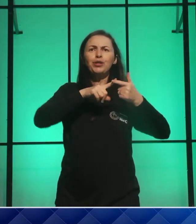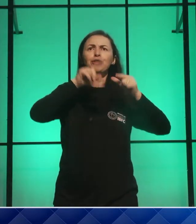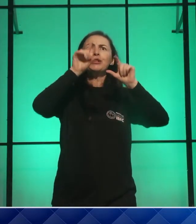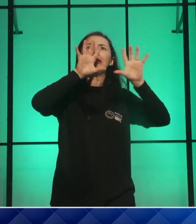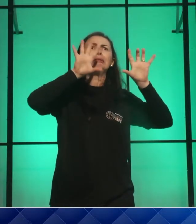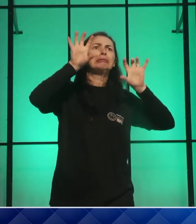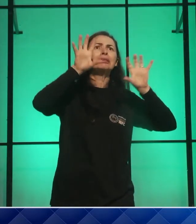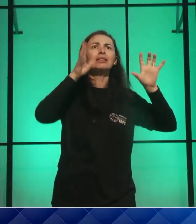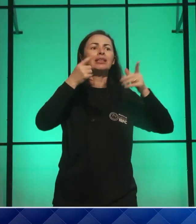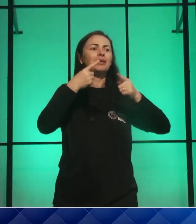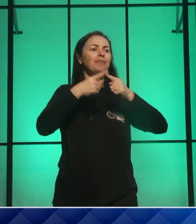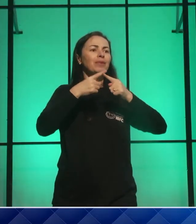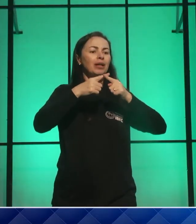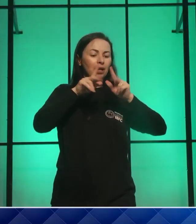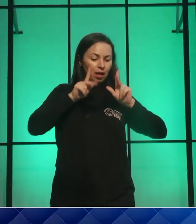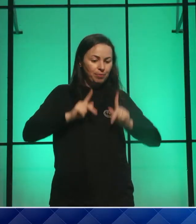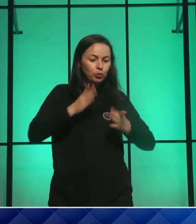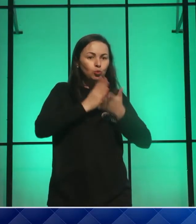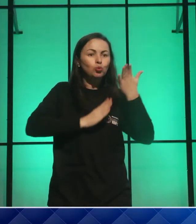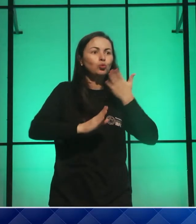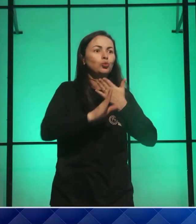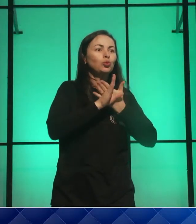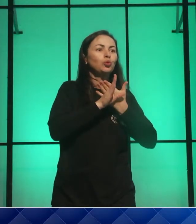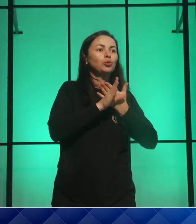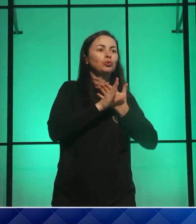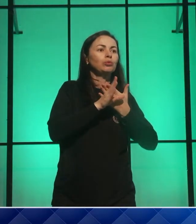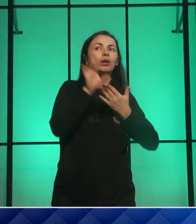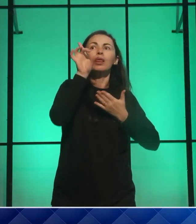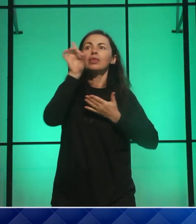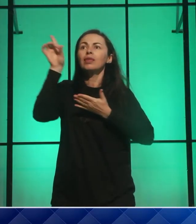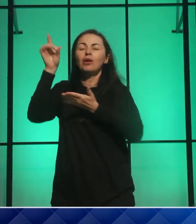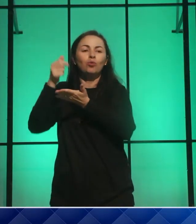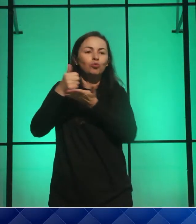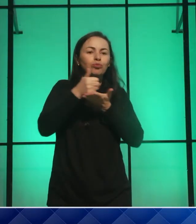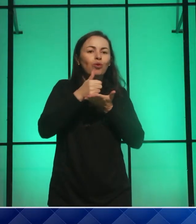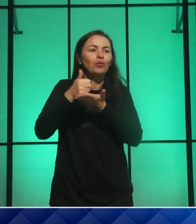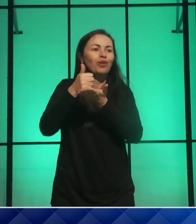pessoas, tudo está nas mãos desse nosso Deus. E Ele